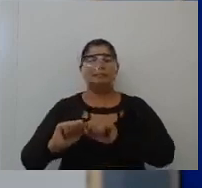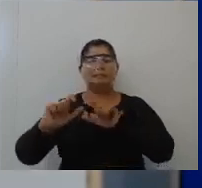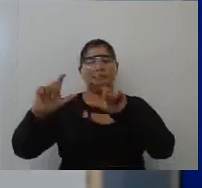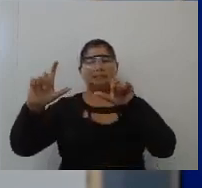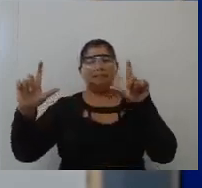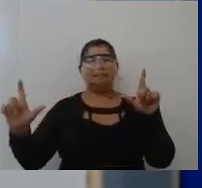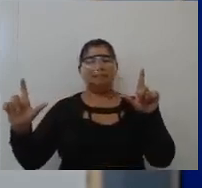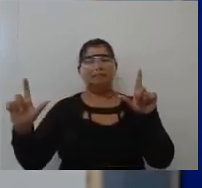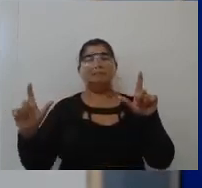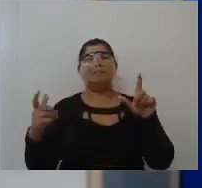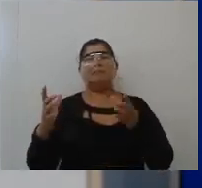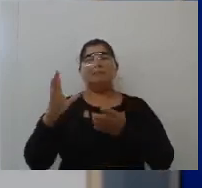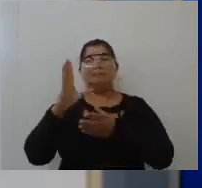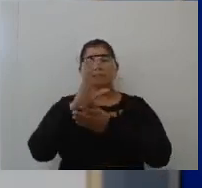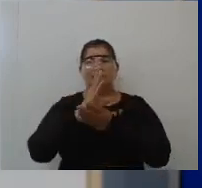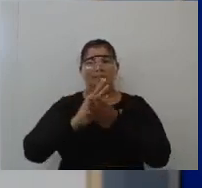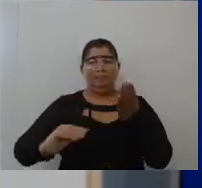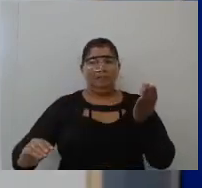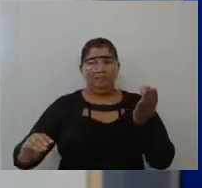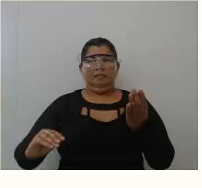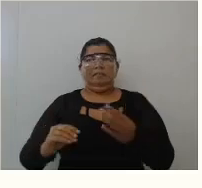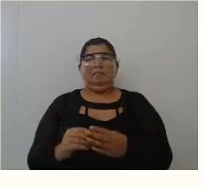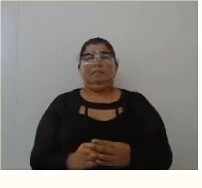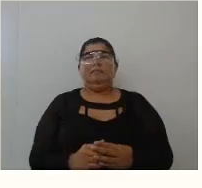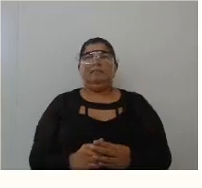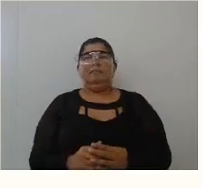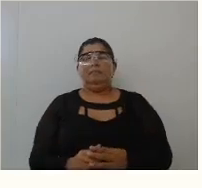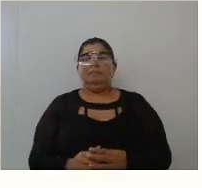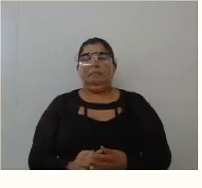para o pessoal copiar.